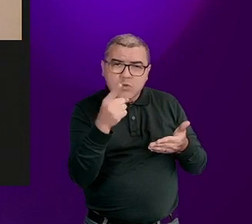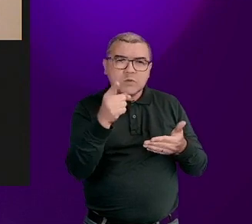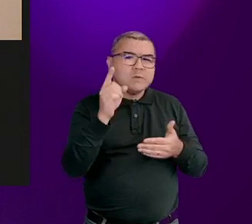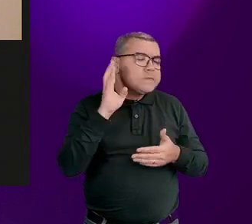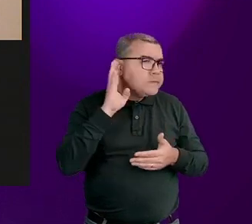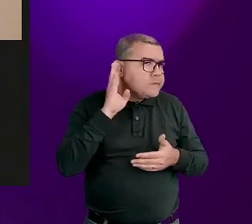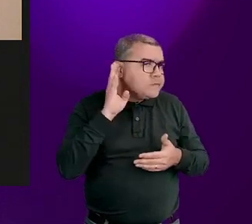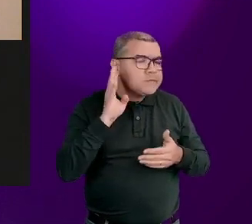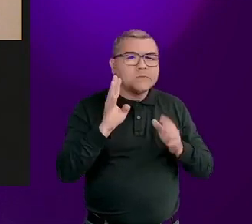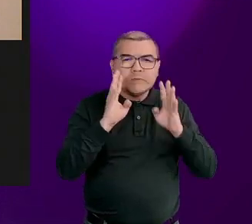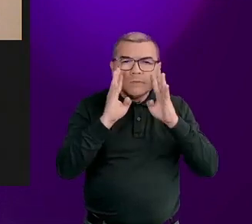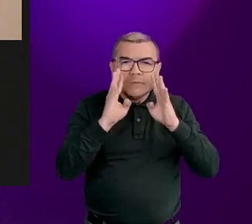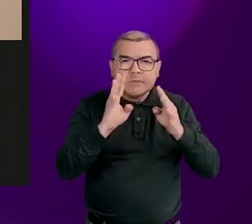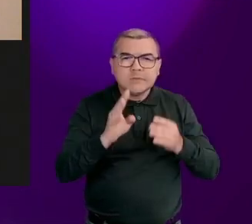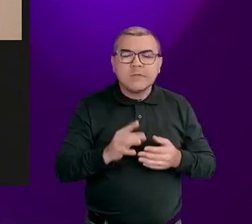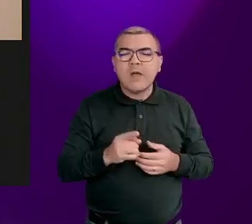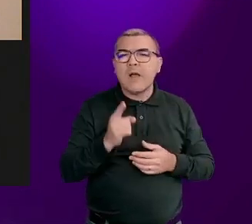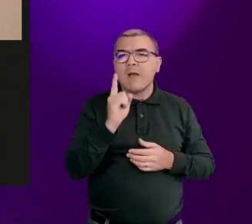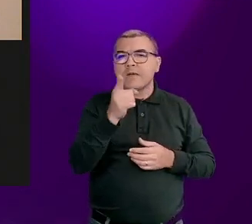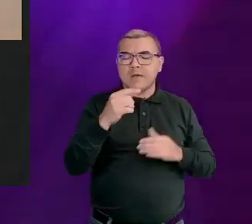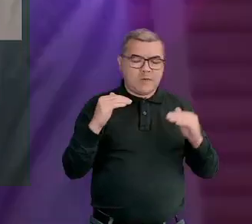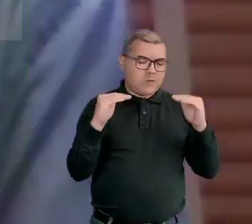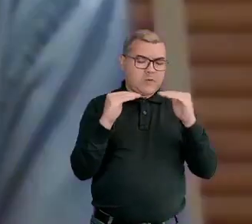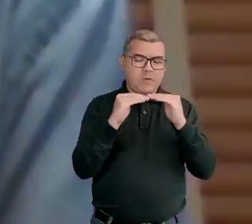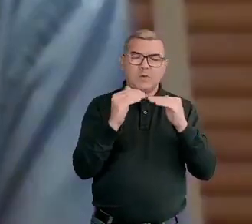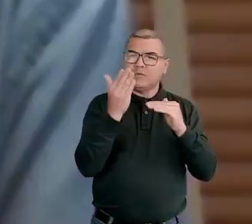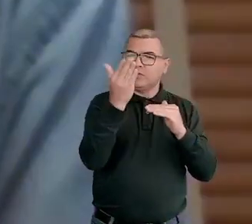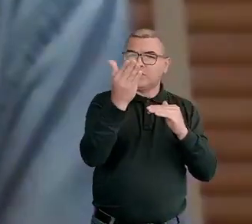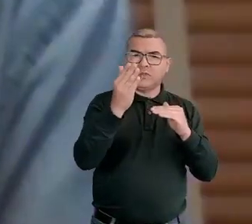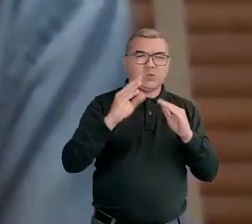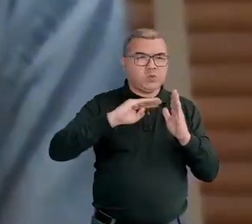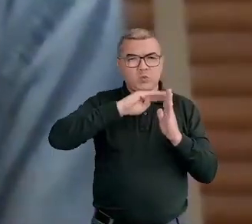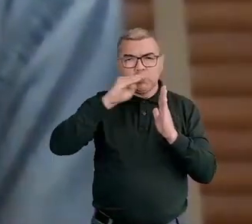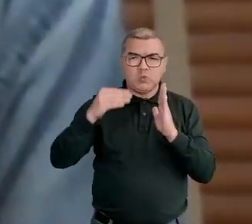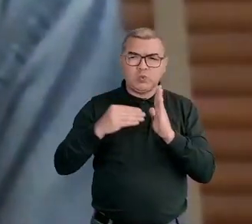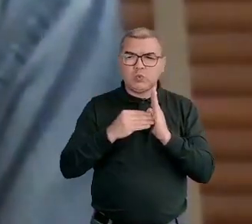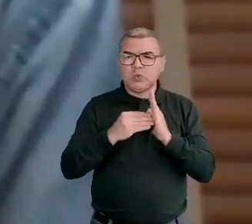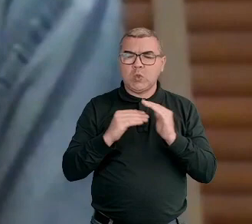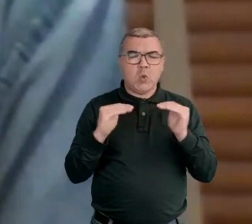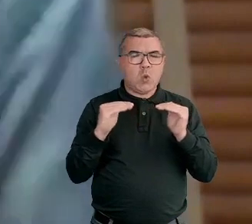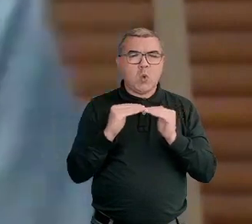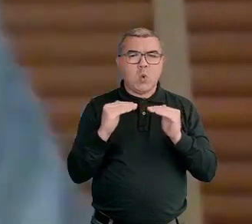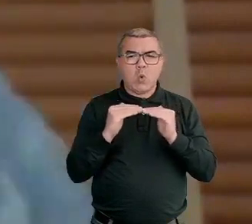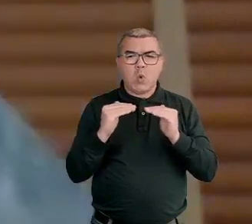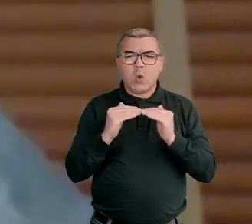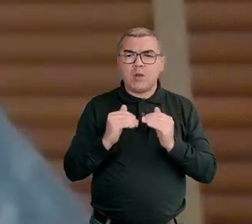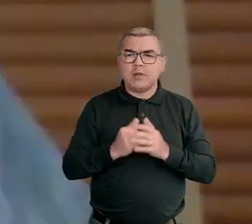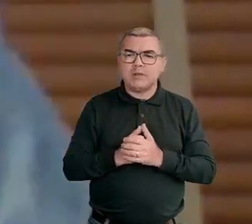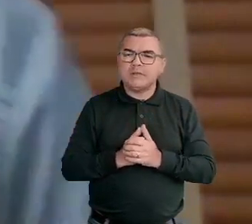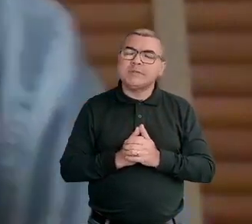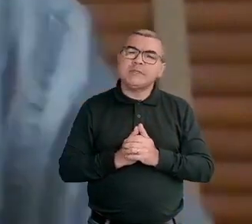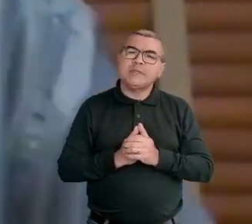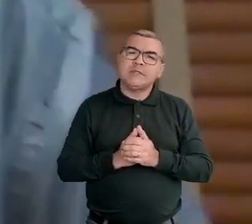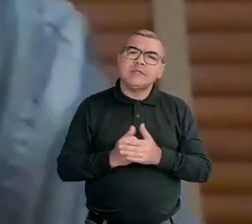ocorreu enquanto eu te ouvia, porque, claro, eu concordo com você que